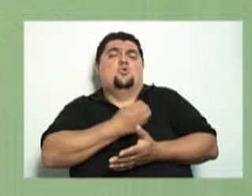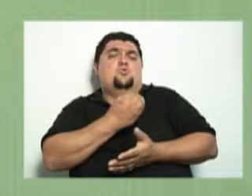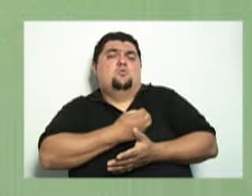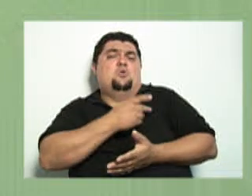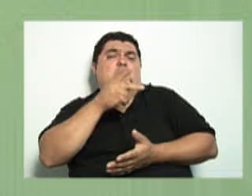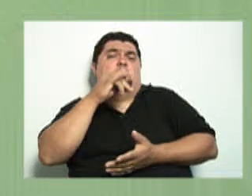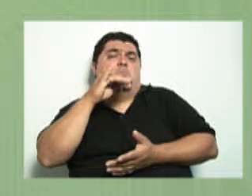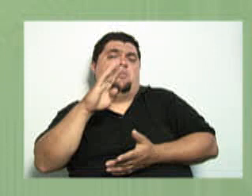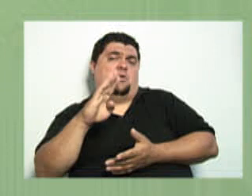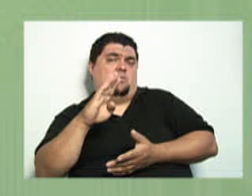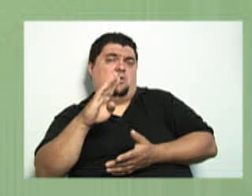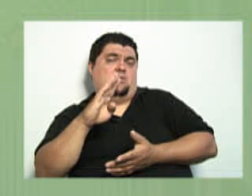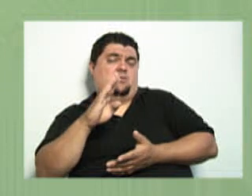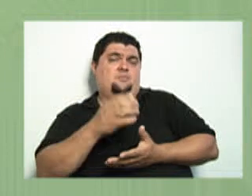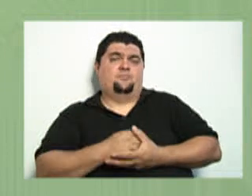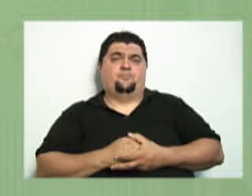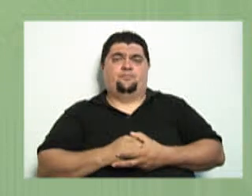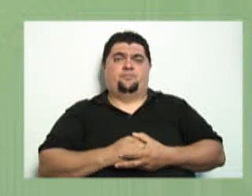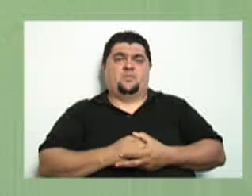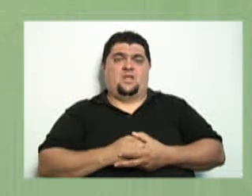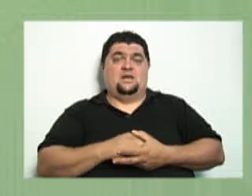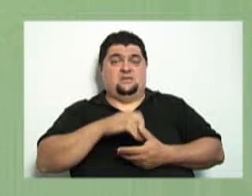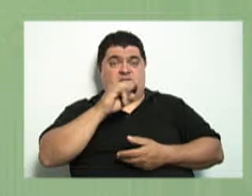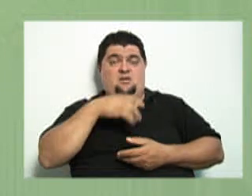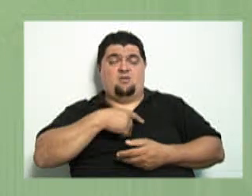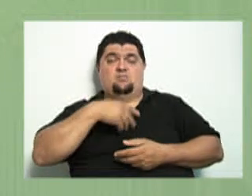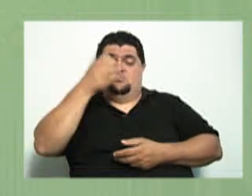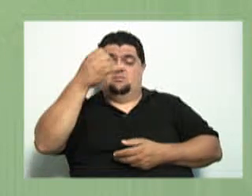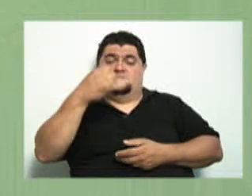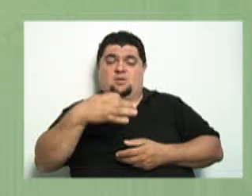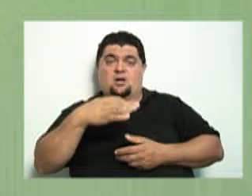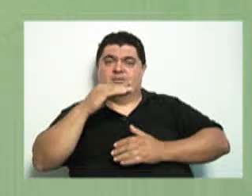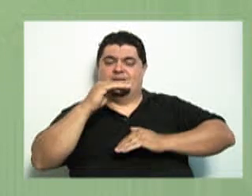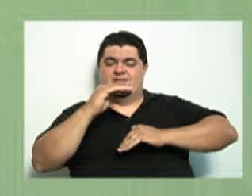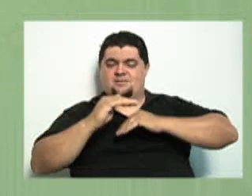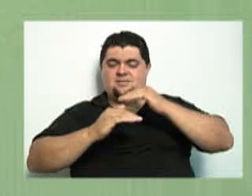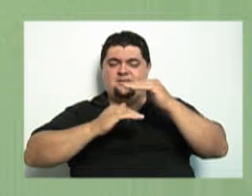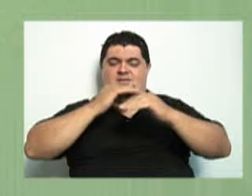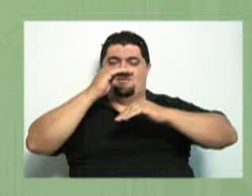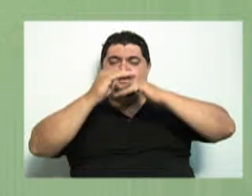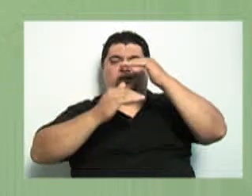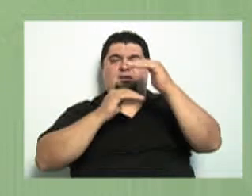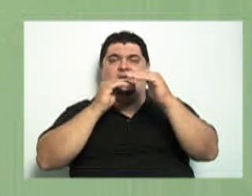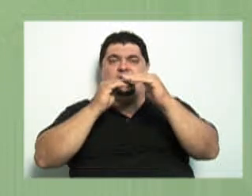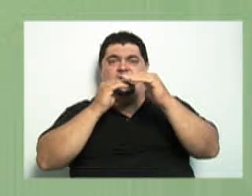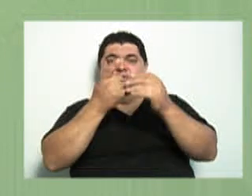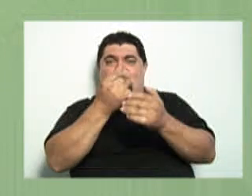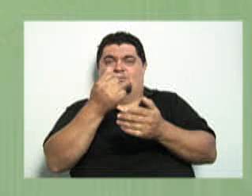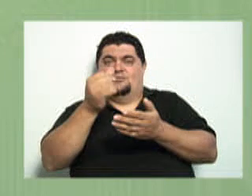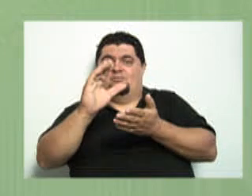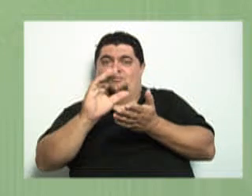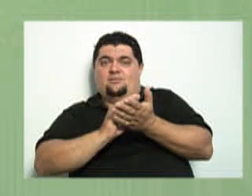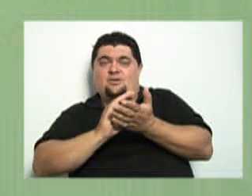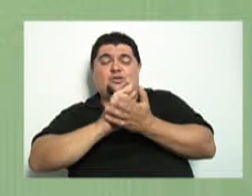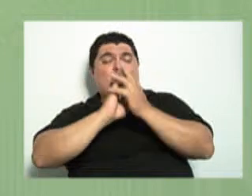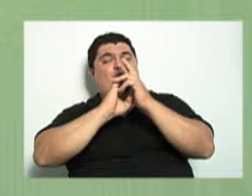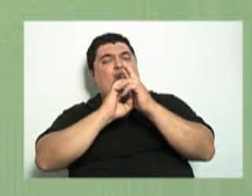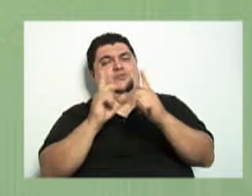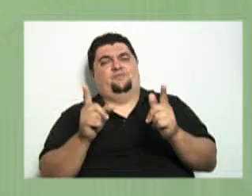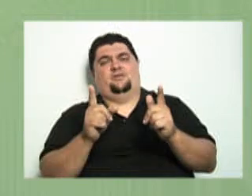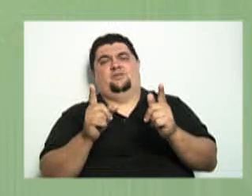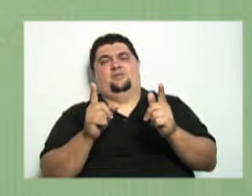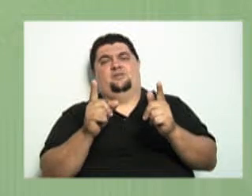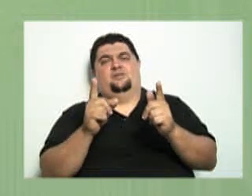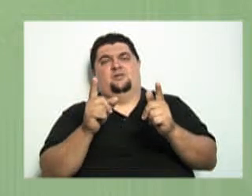bens e serviços. Então, quando eu vou falar de desenvolvimento econômico, eu vou estar discutindo muito mais a